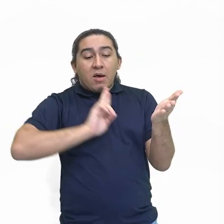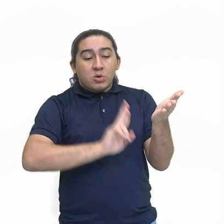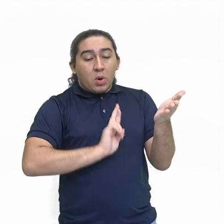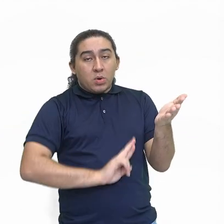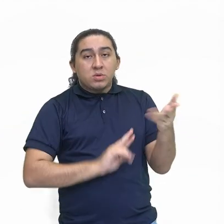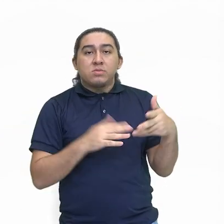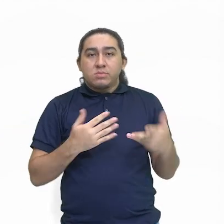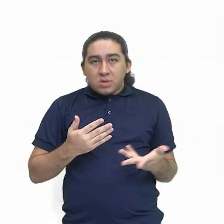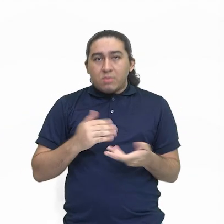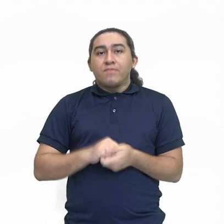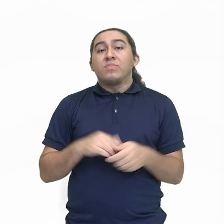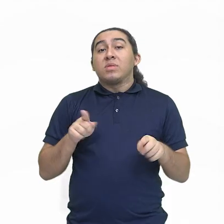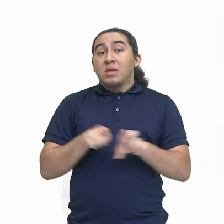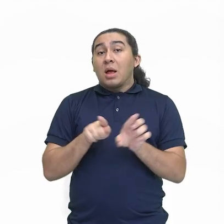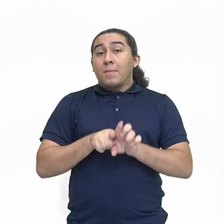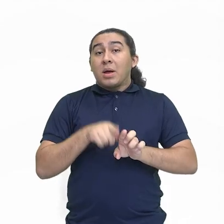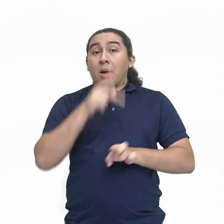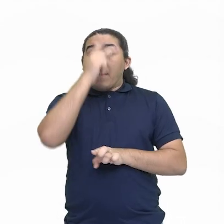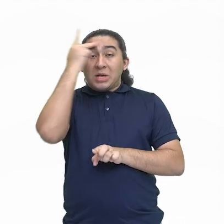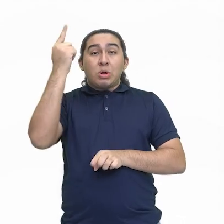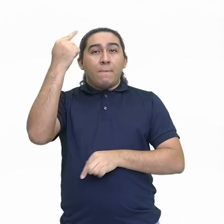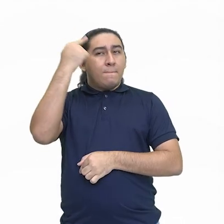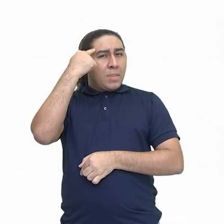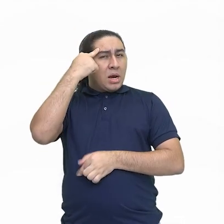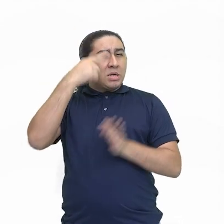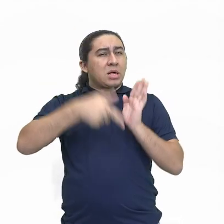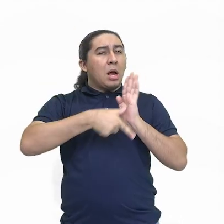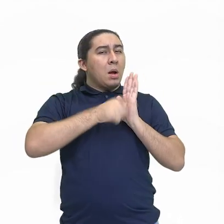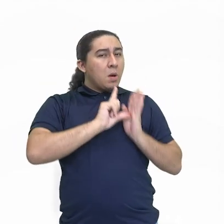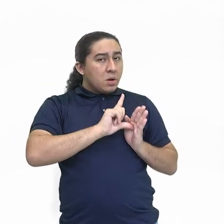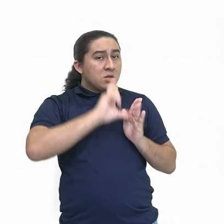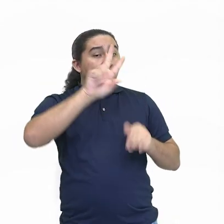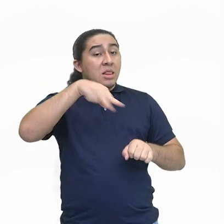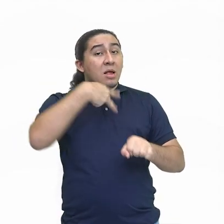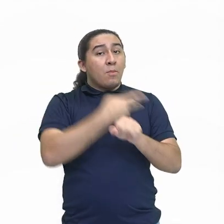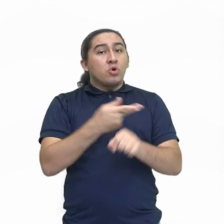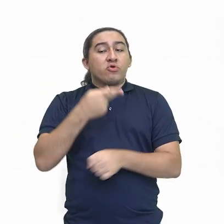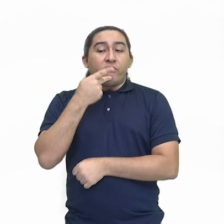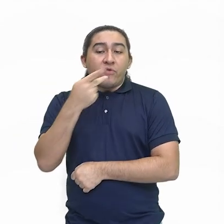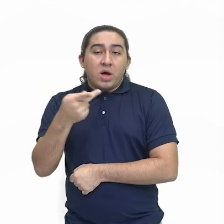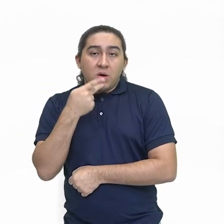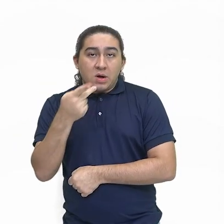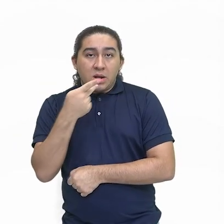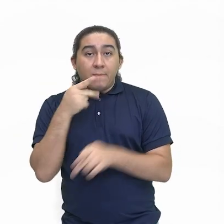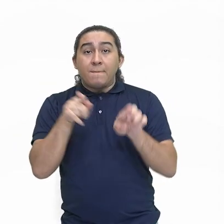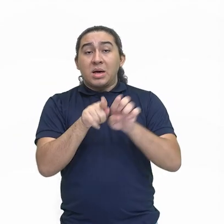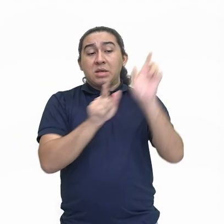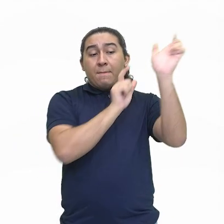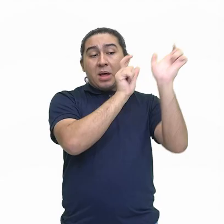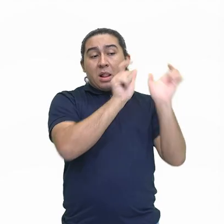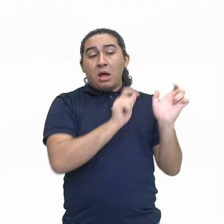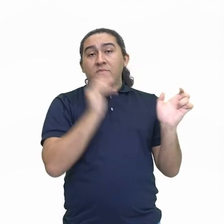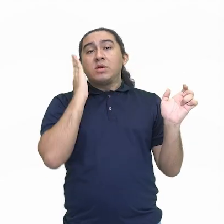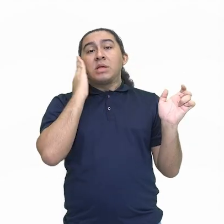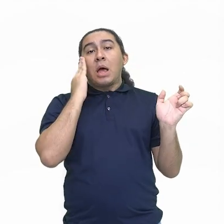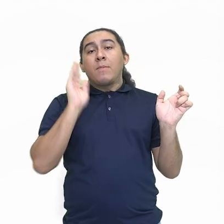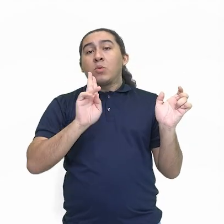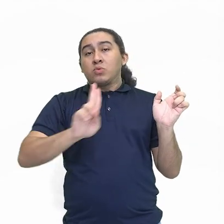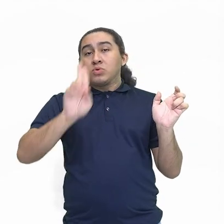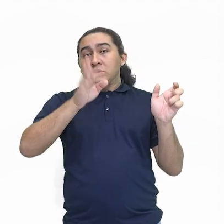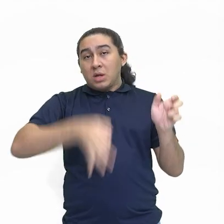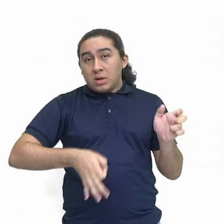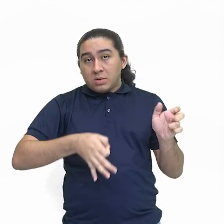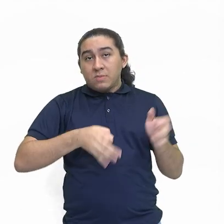minhas palavras, elas são escolhidas também para este objetivo. O discurso pode